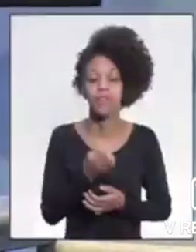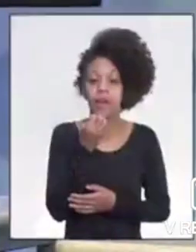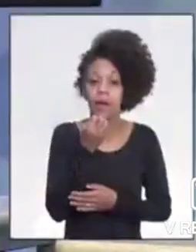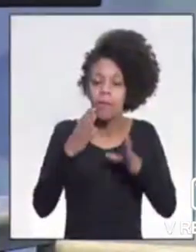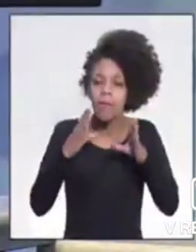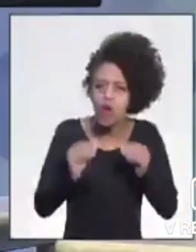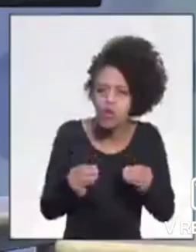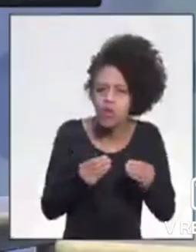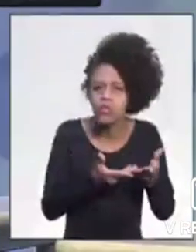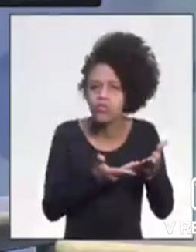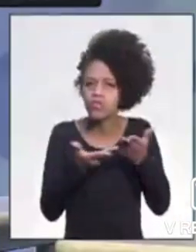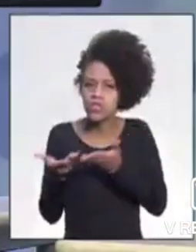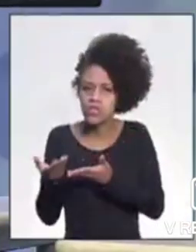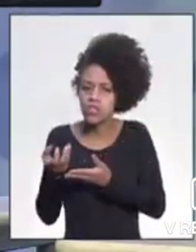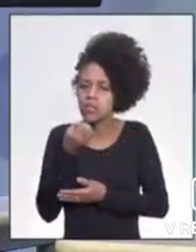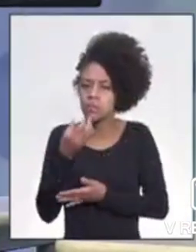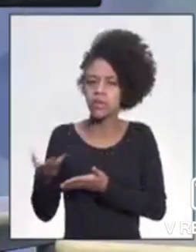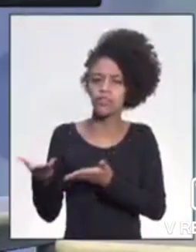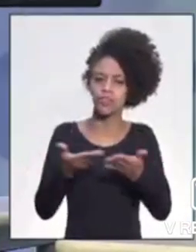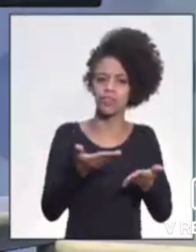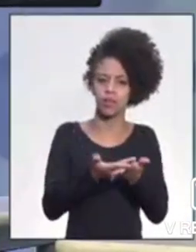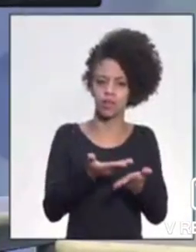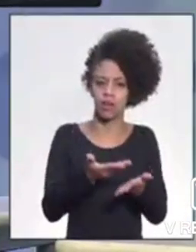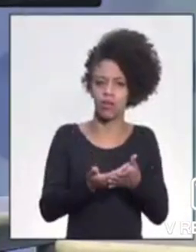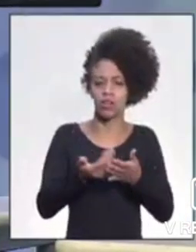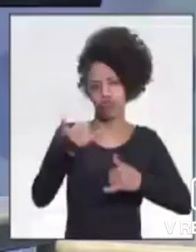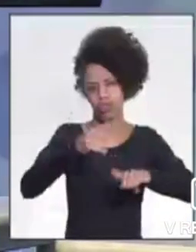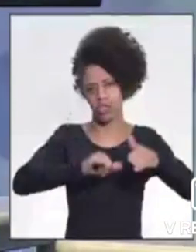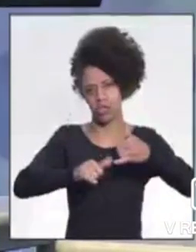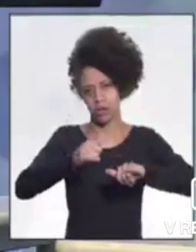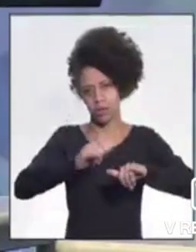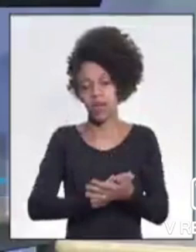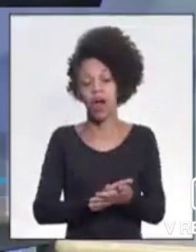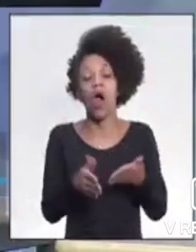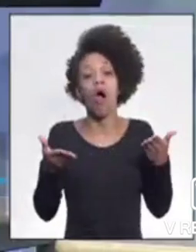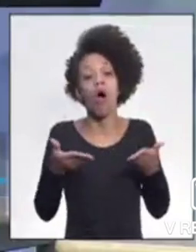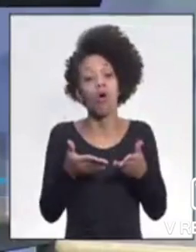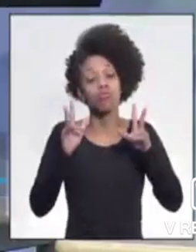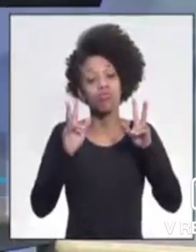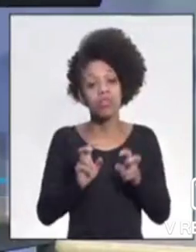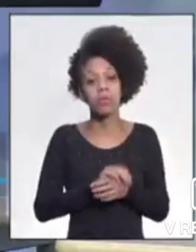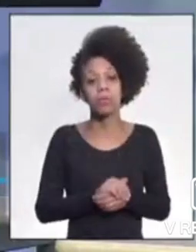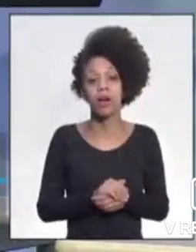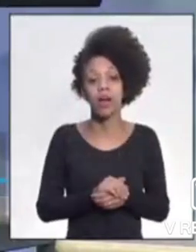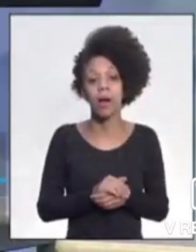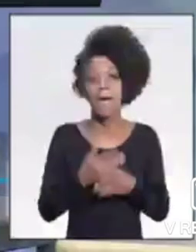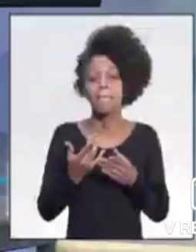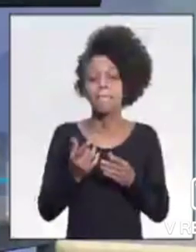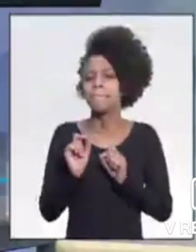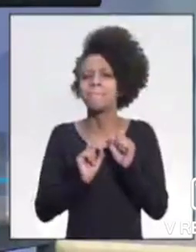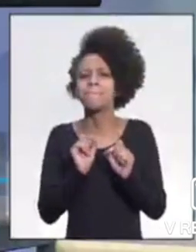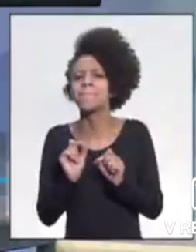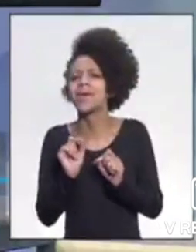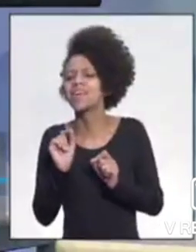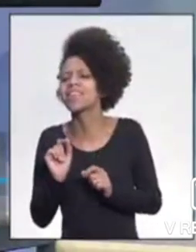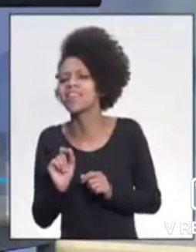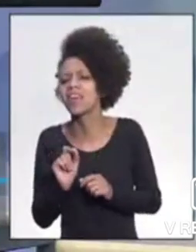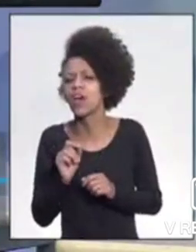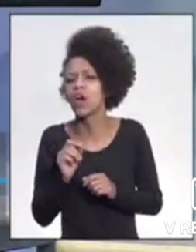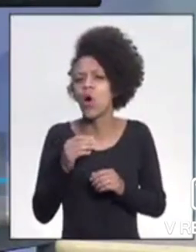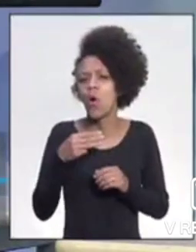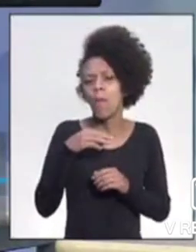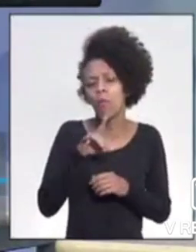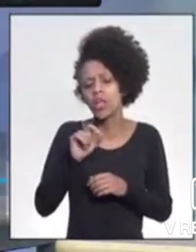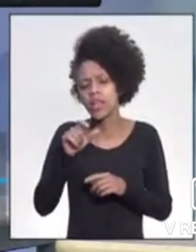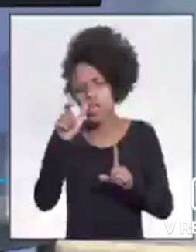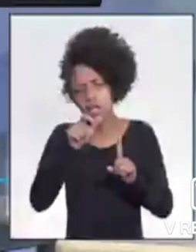Boa noite, estudante. Seja bem-vindo a mais uma aula de Química. Hoje o nosso tema vai ser para que servem os modelos, né?